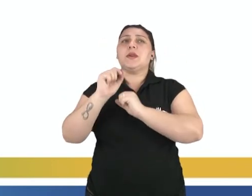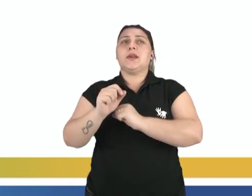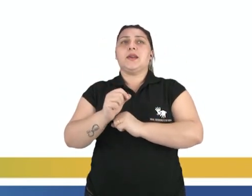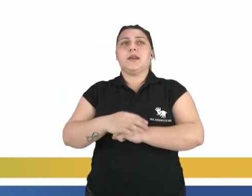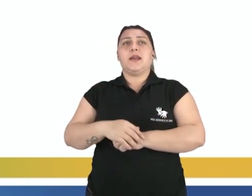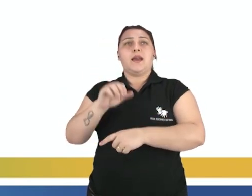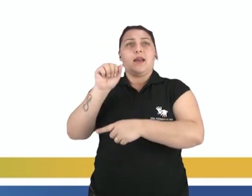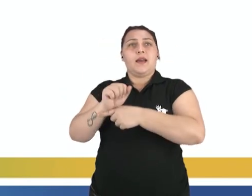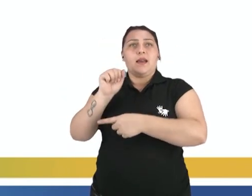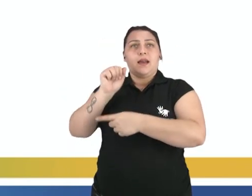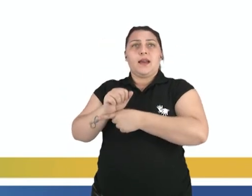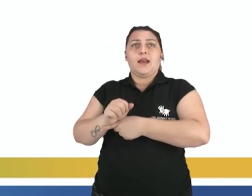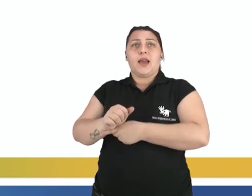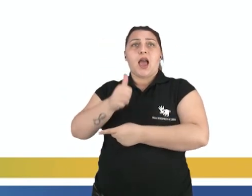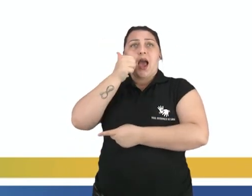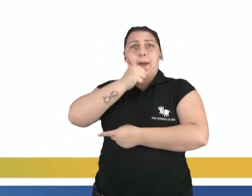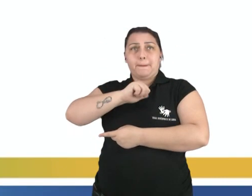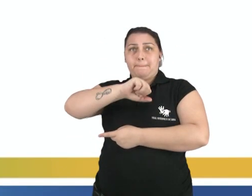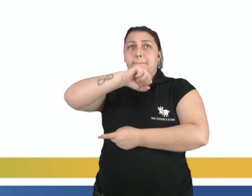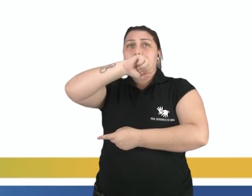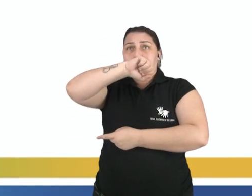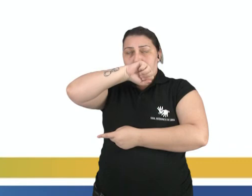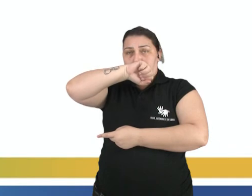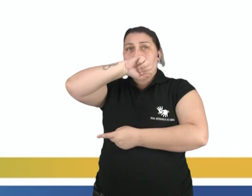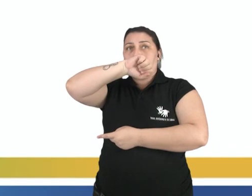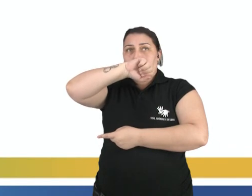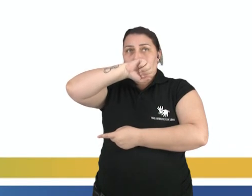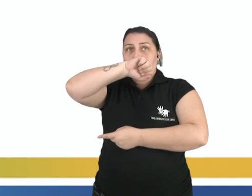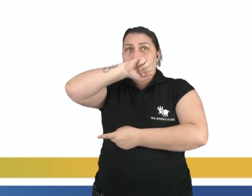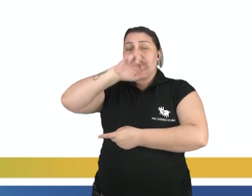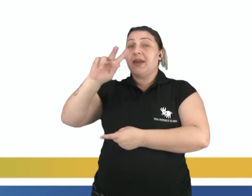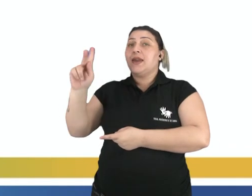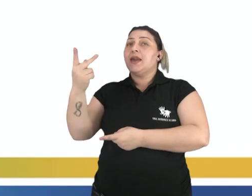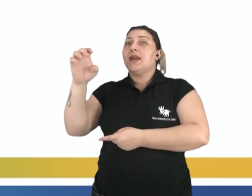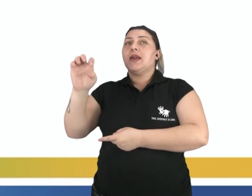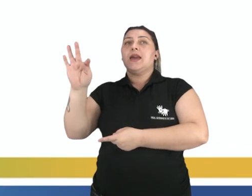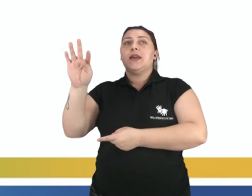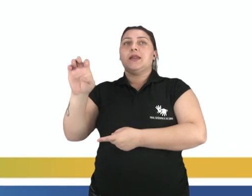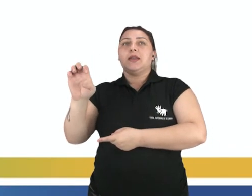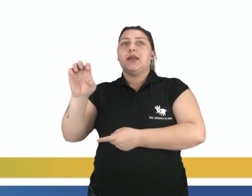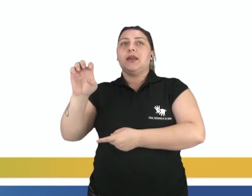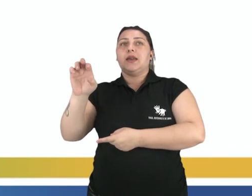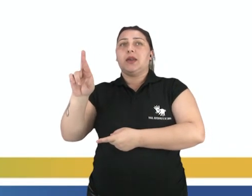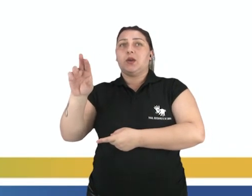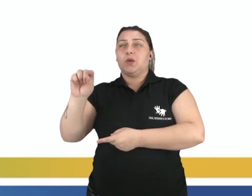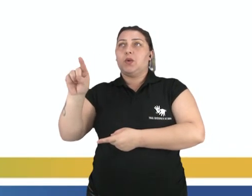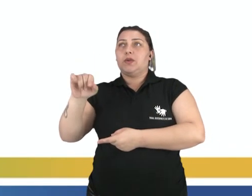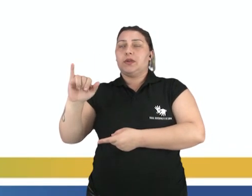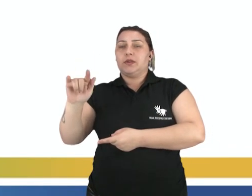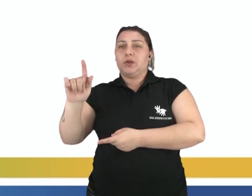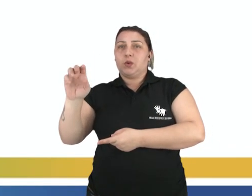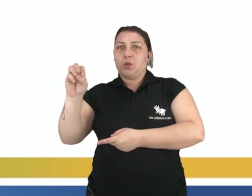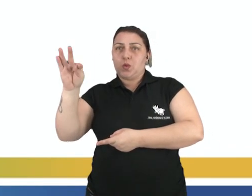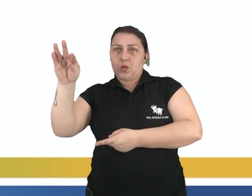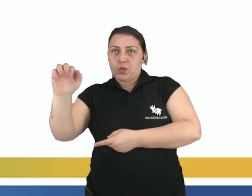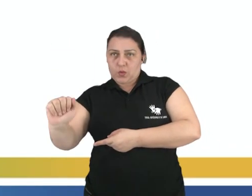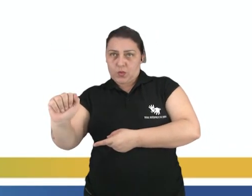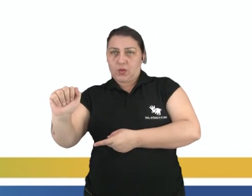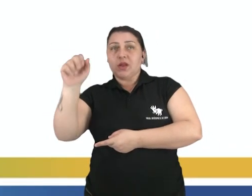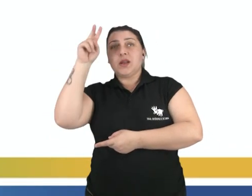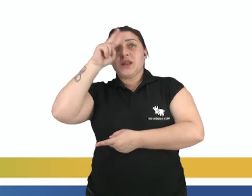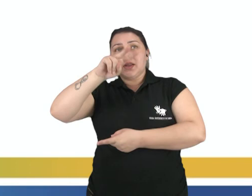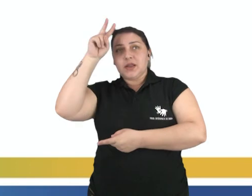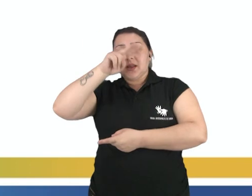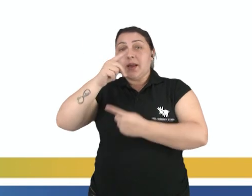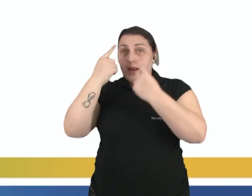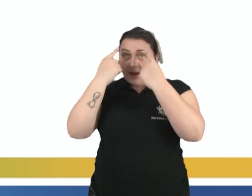lá. Essa conclusão se baseia no fato da mãe dele ser heterozigota. Lembrem-se que